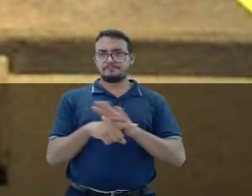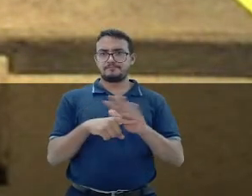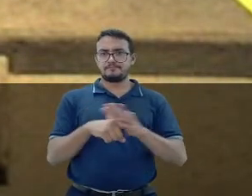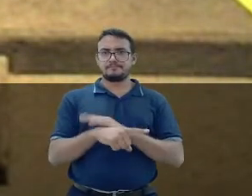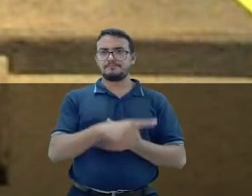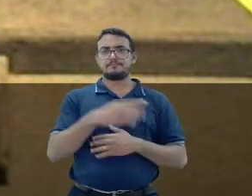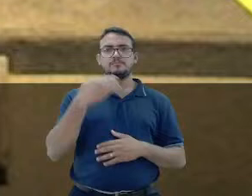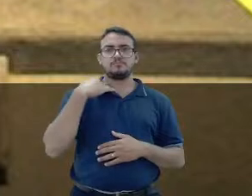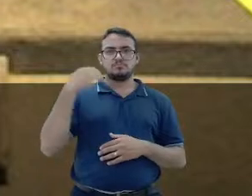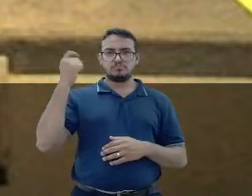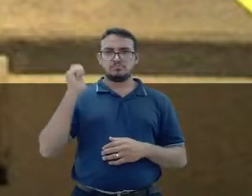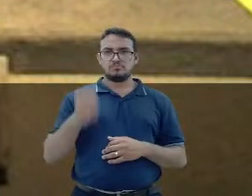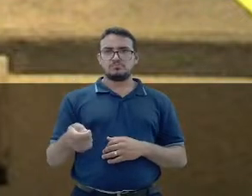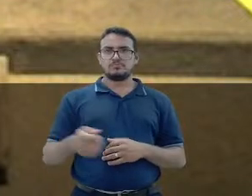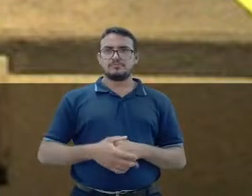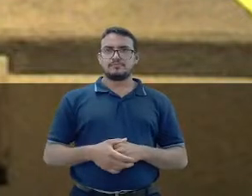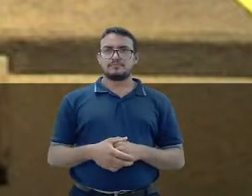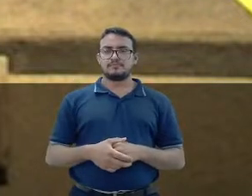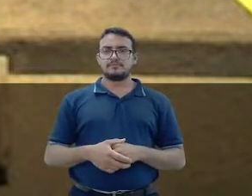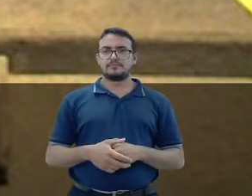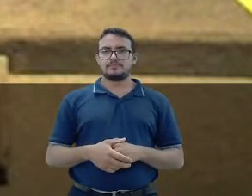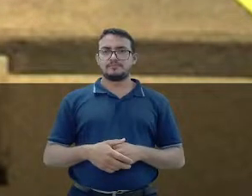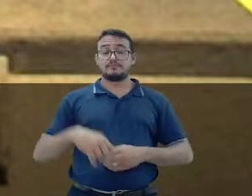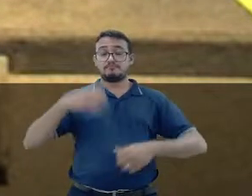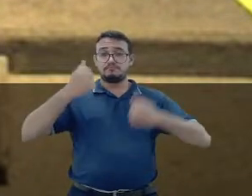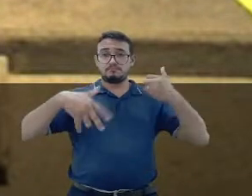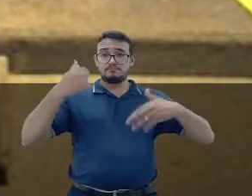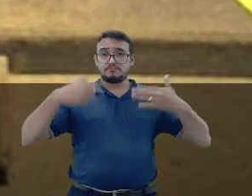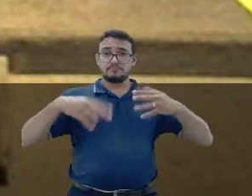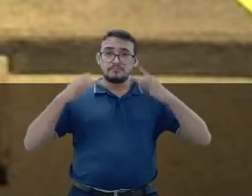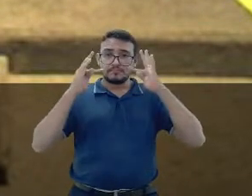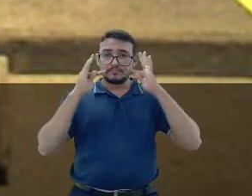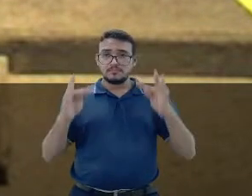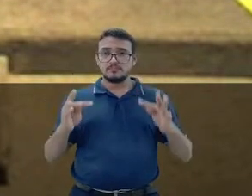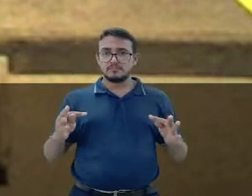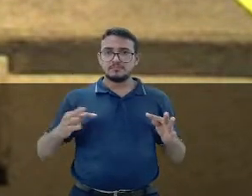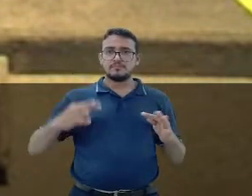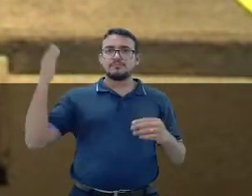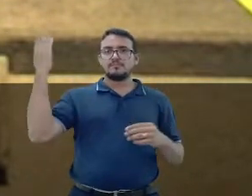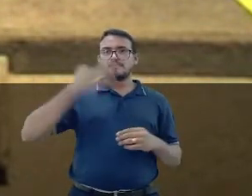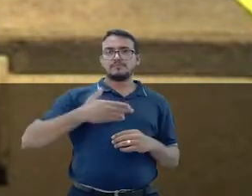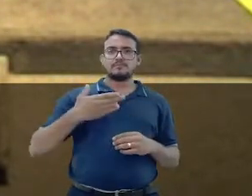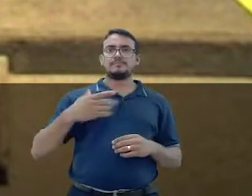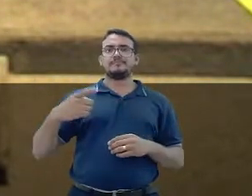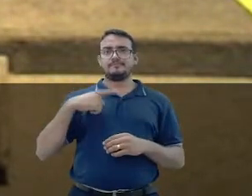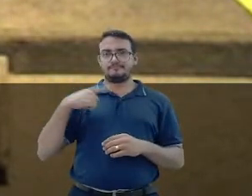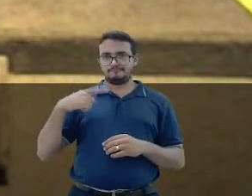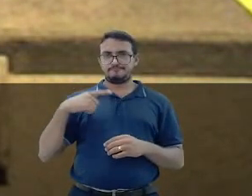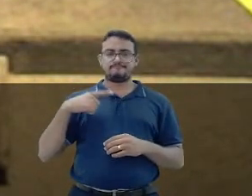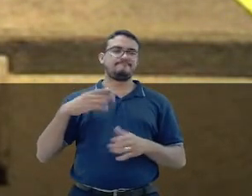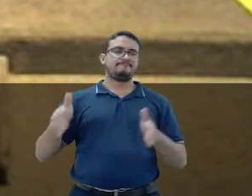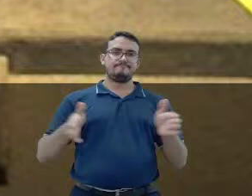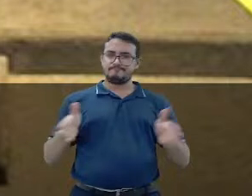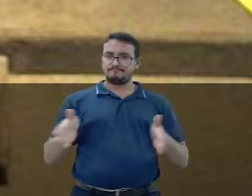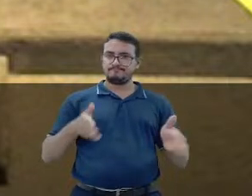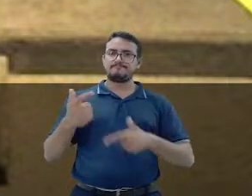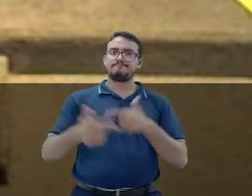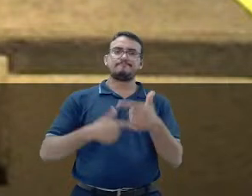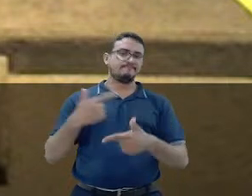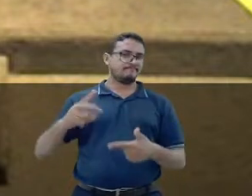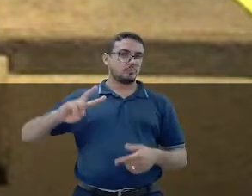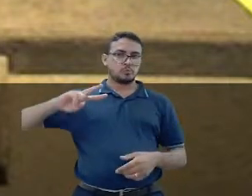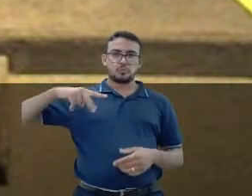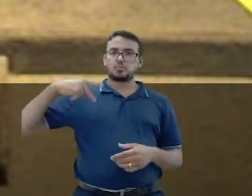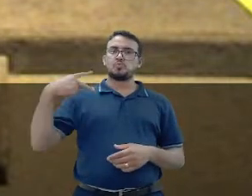juiz de origem, o depoimento das testemunhas, que comprovaram que existiam dobras de jornada. A